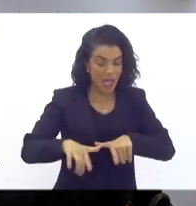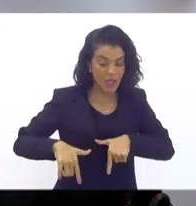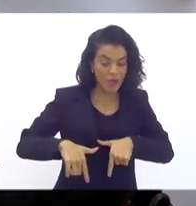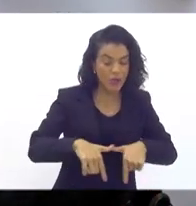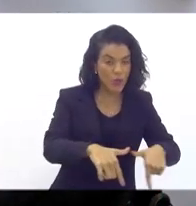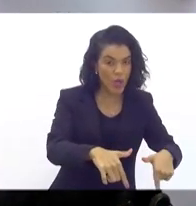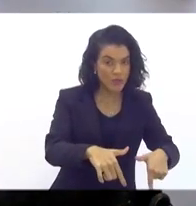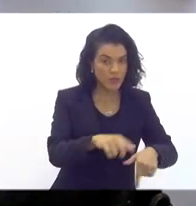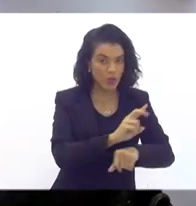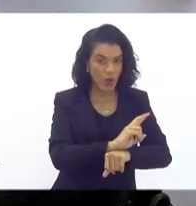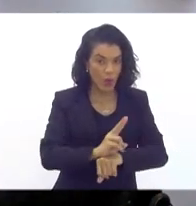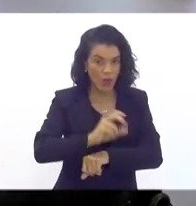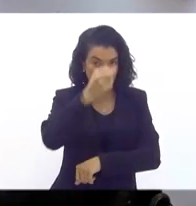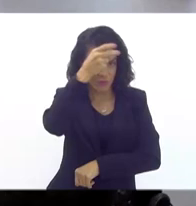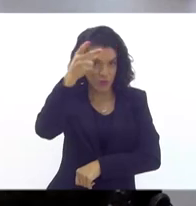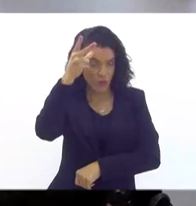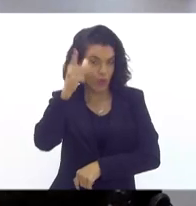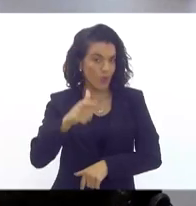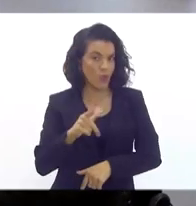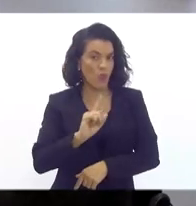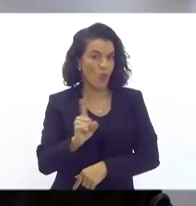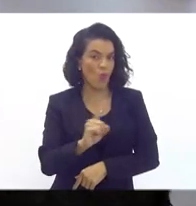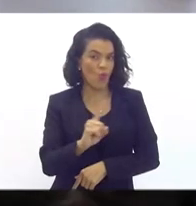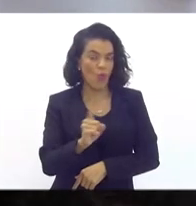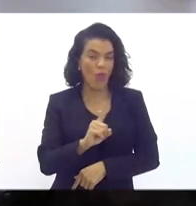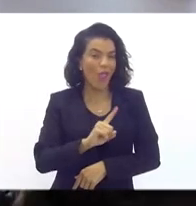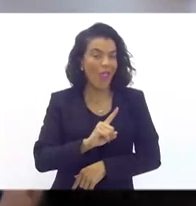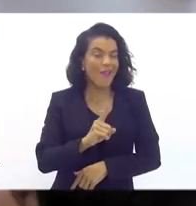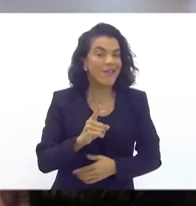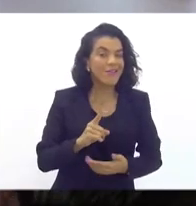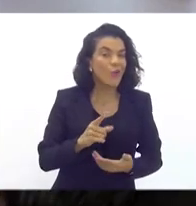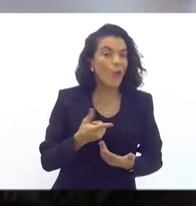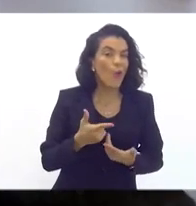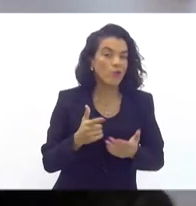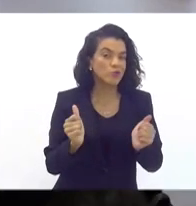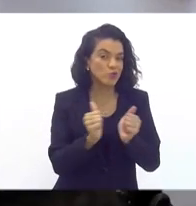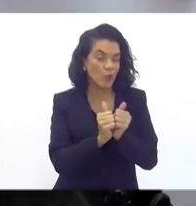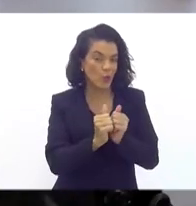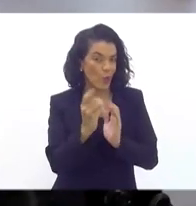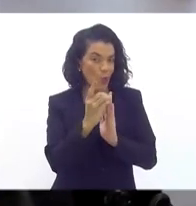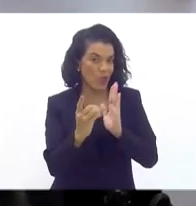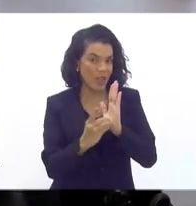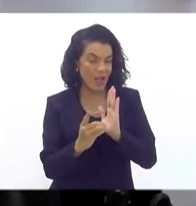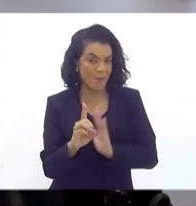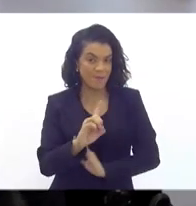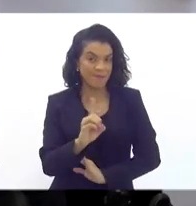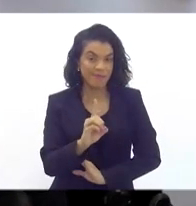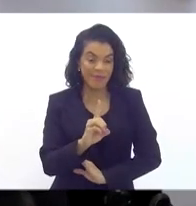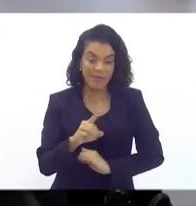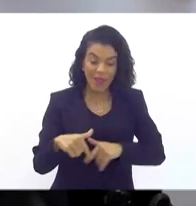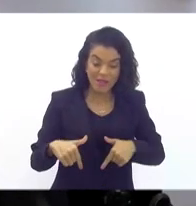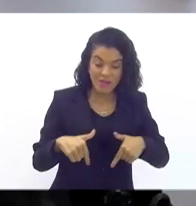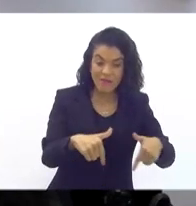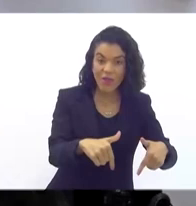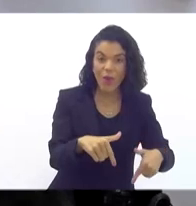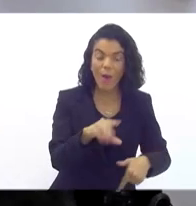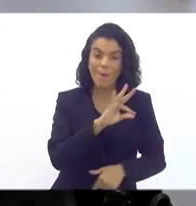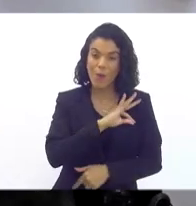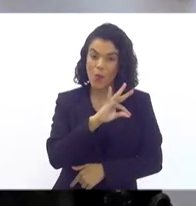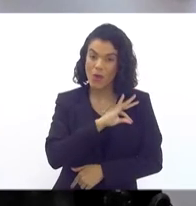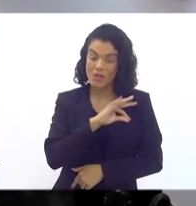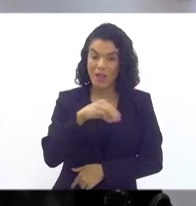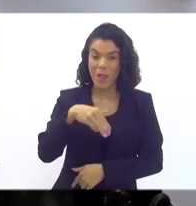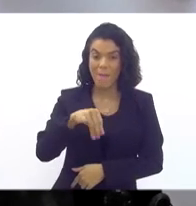não estão sendo feita em vários casos com o Detran estão sendo feitas com a polícia